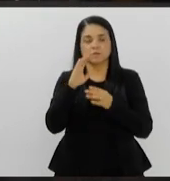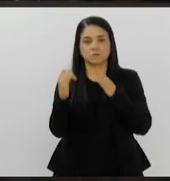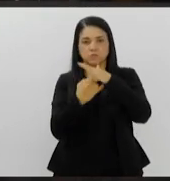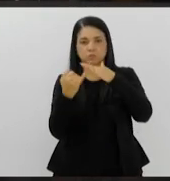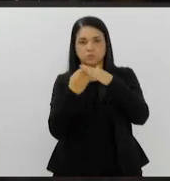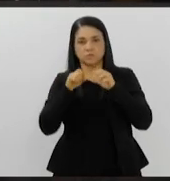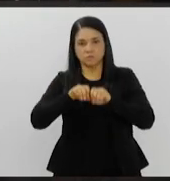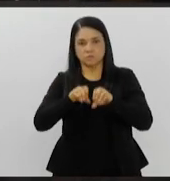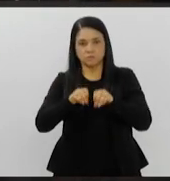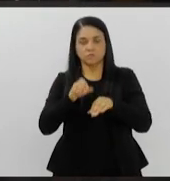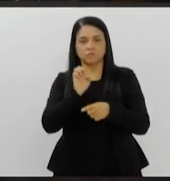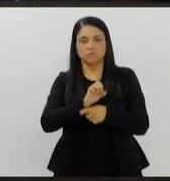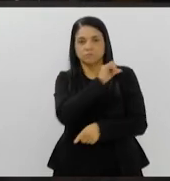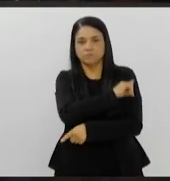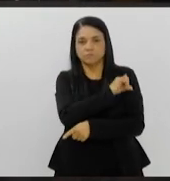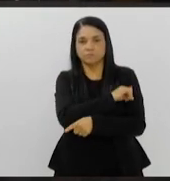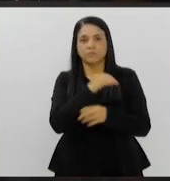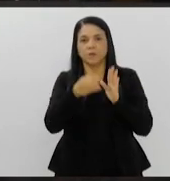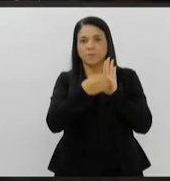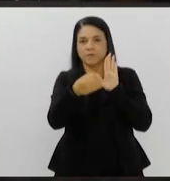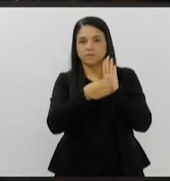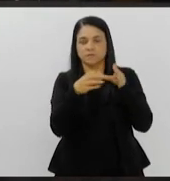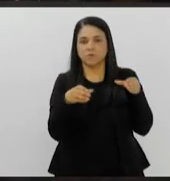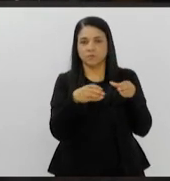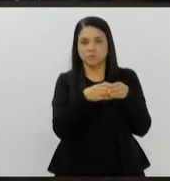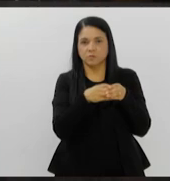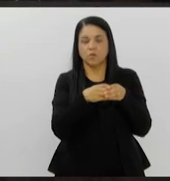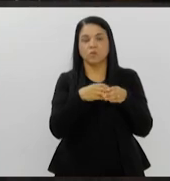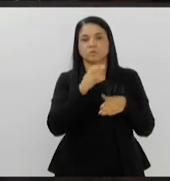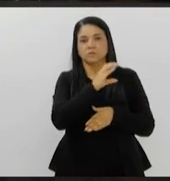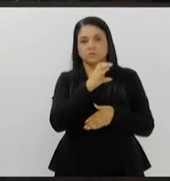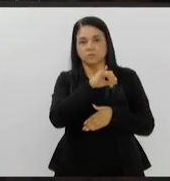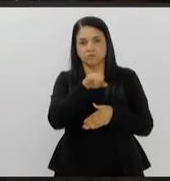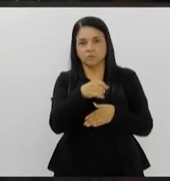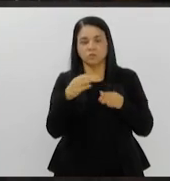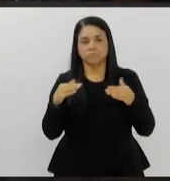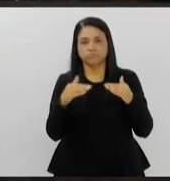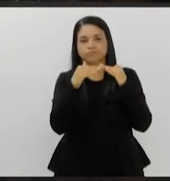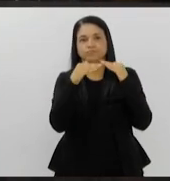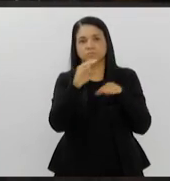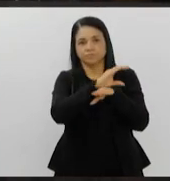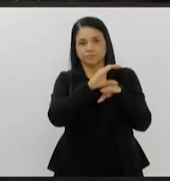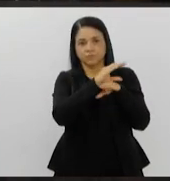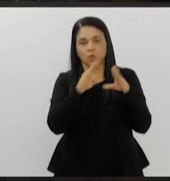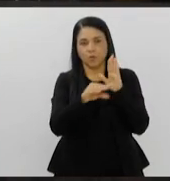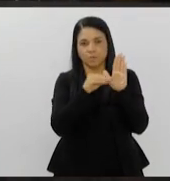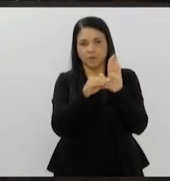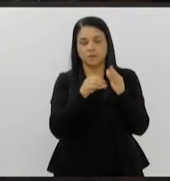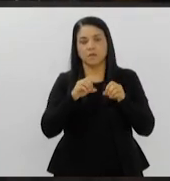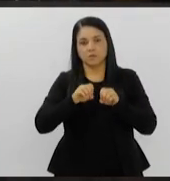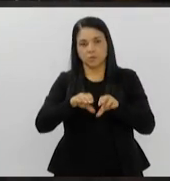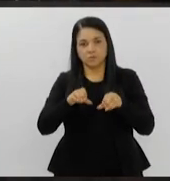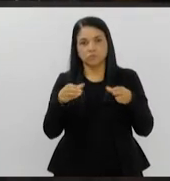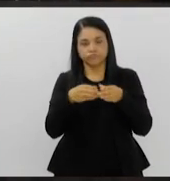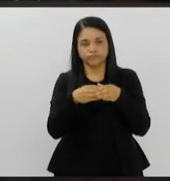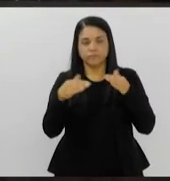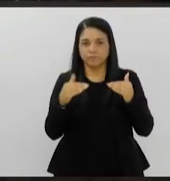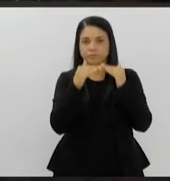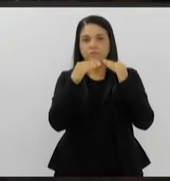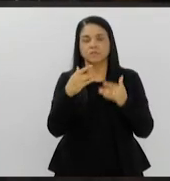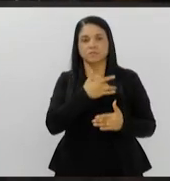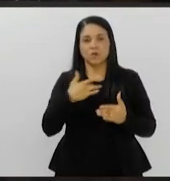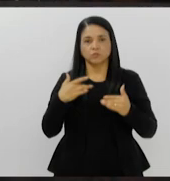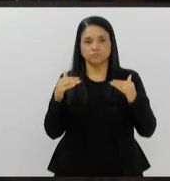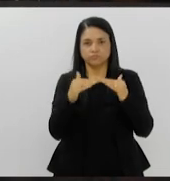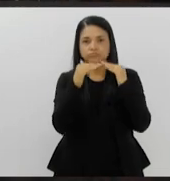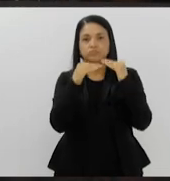instituições de ensino do Estado do Rio de Janeiro. Parecer das comissões de Constituição e Justiça pela constitucionalidade com emenda de educação favorável, de saúde